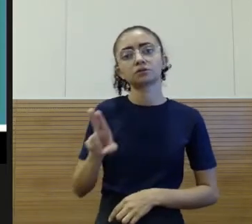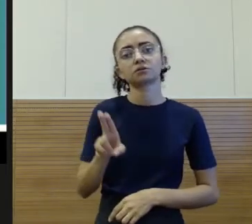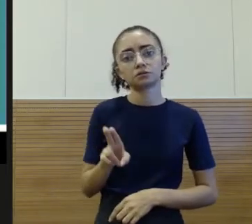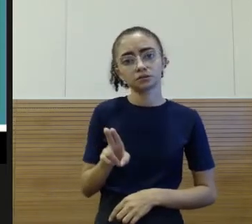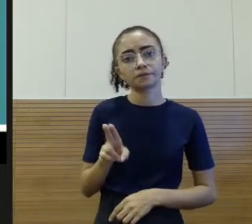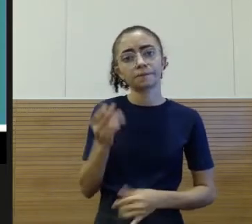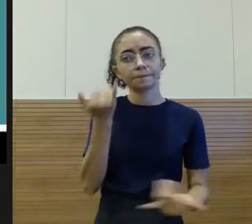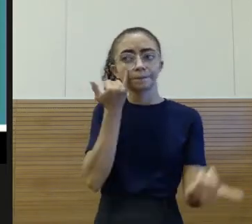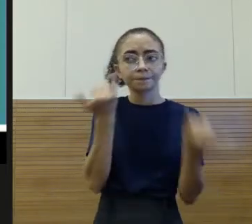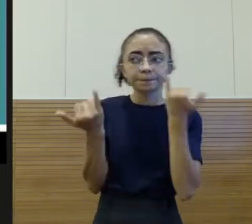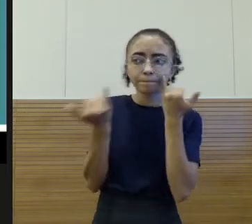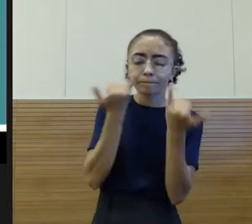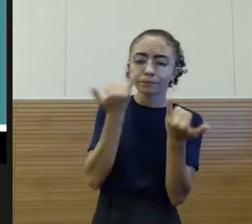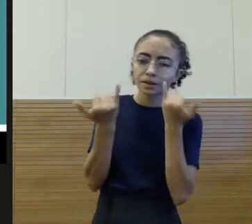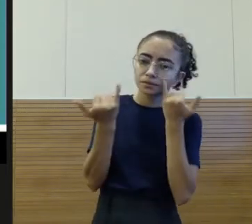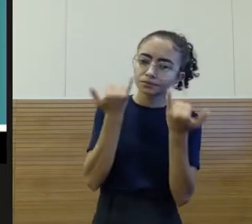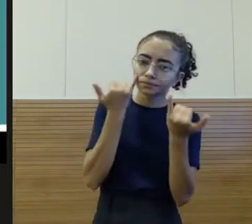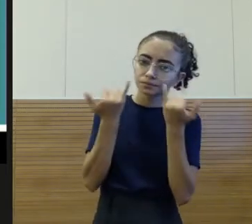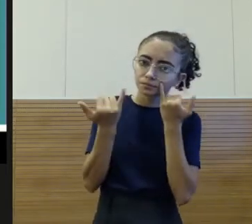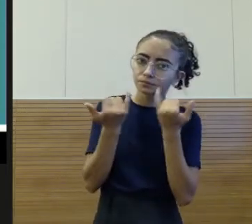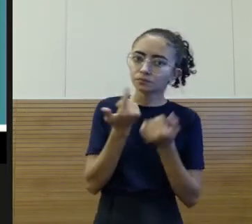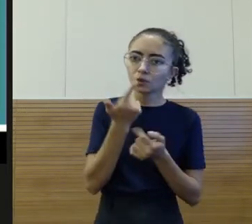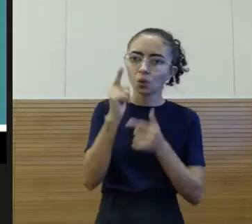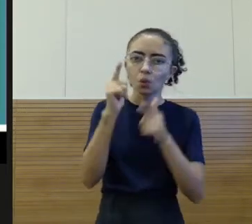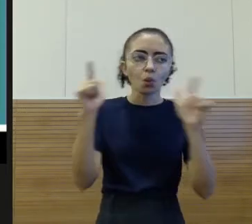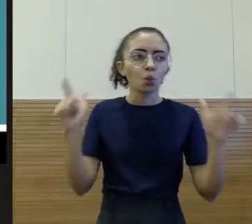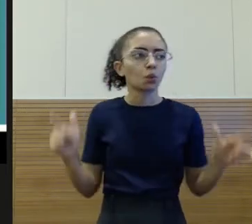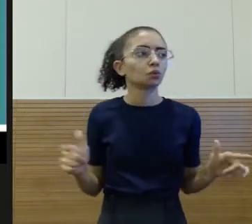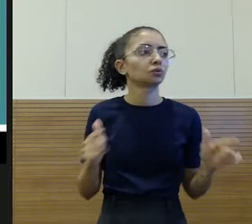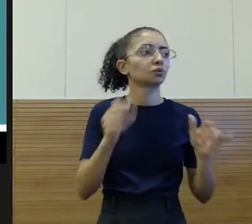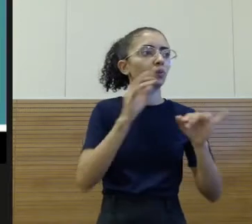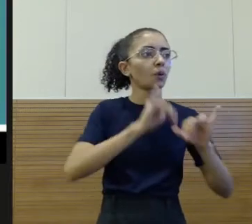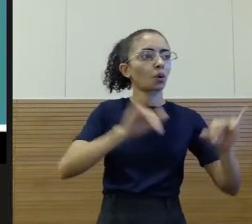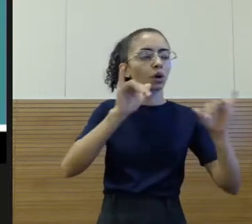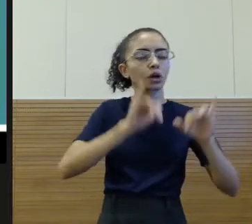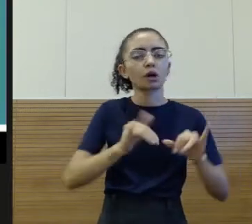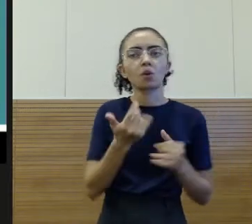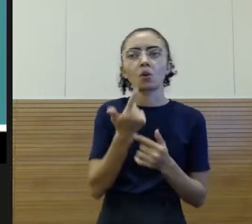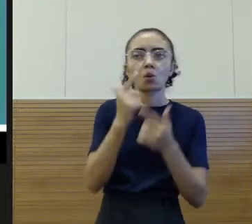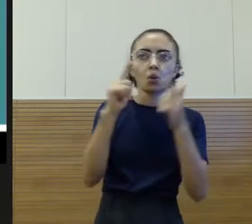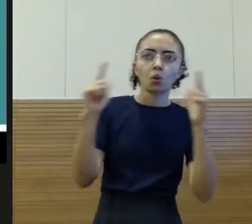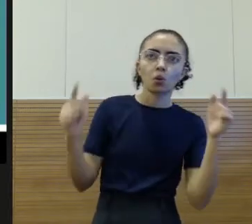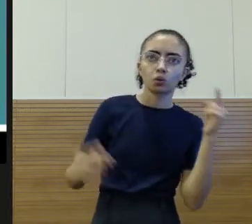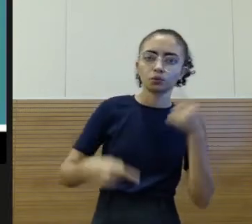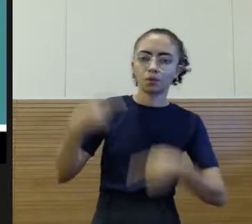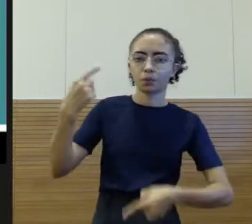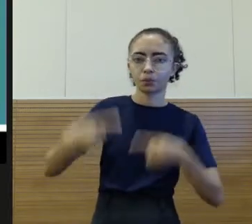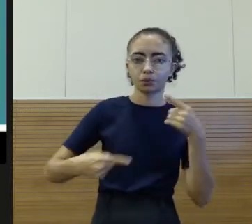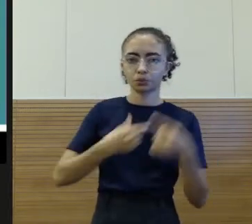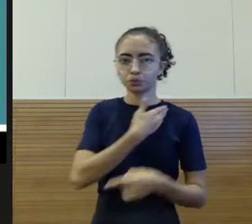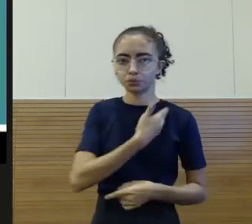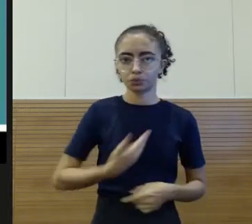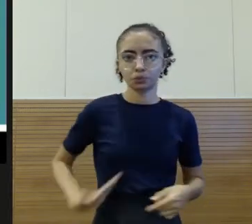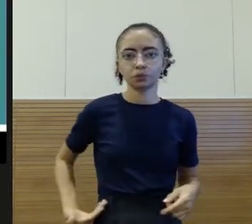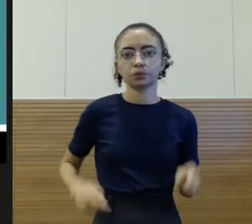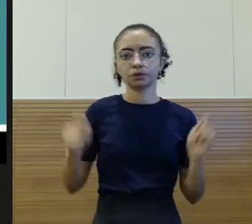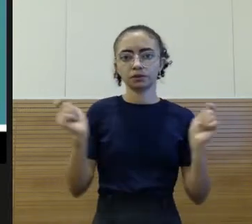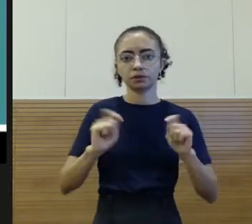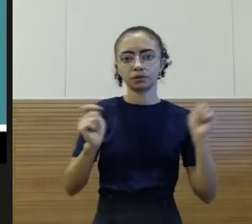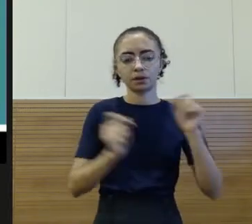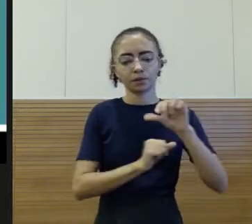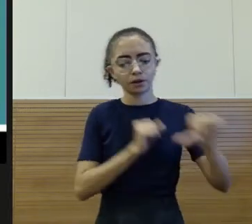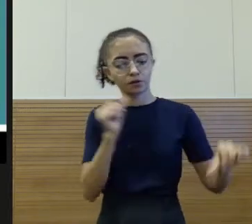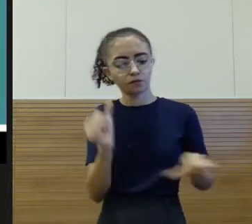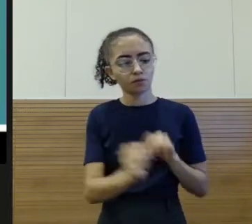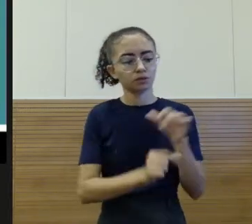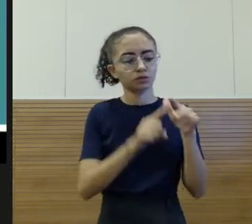poder informar outros programas, outras políticas públicas que tenham a ver com reformulação de produtos por parte